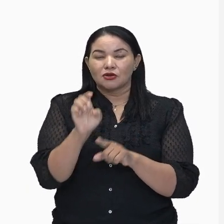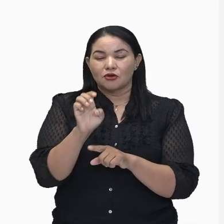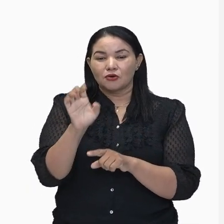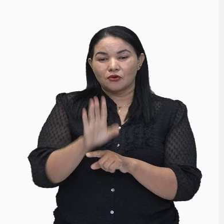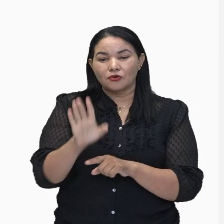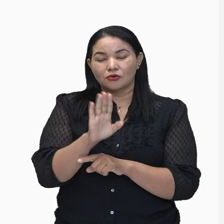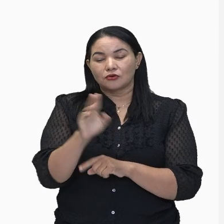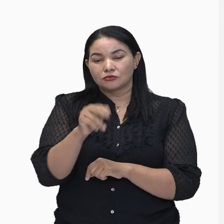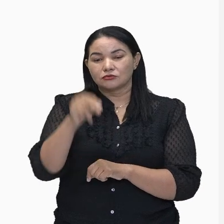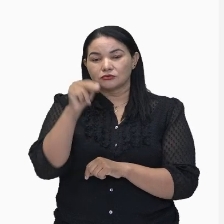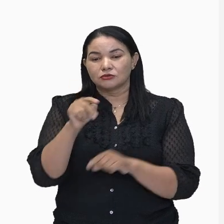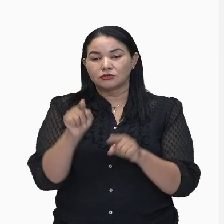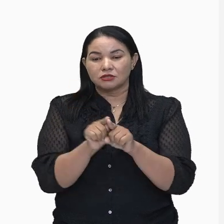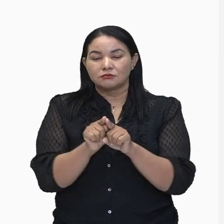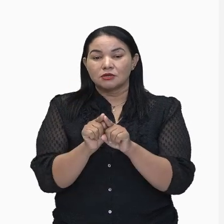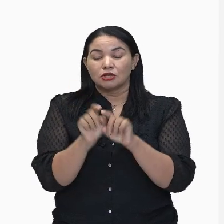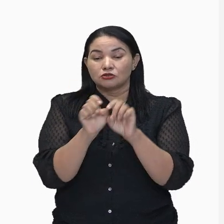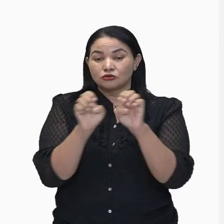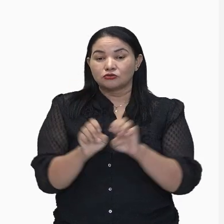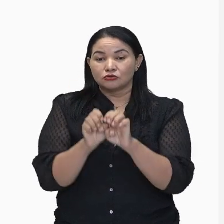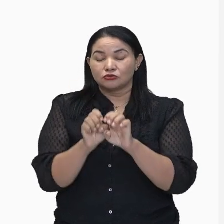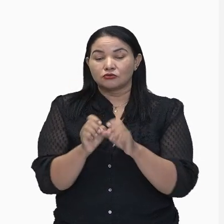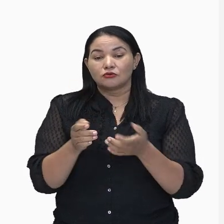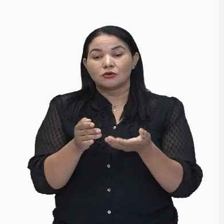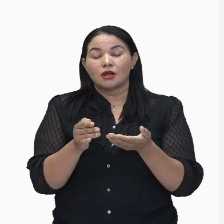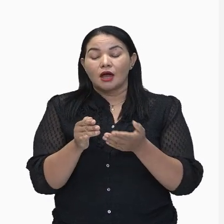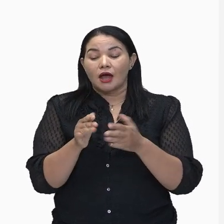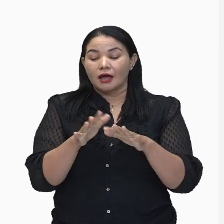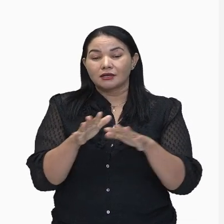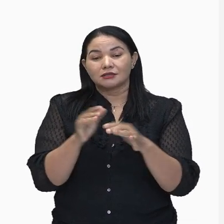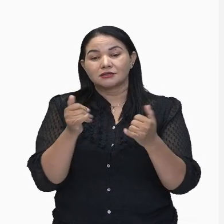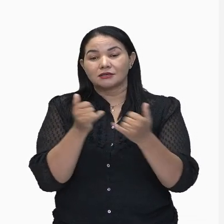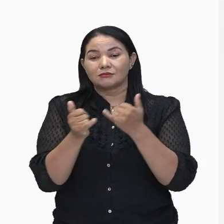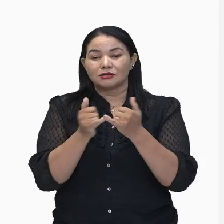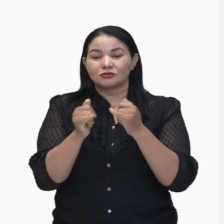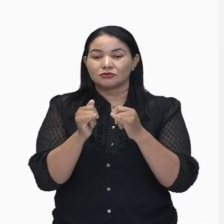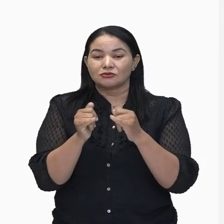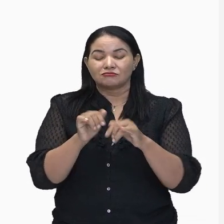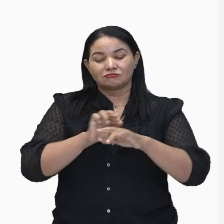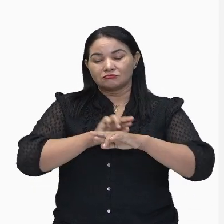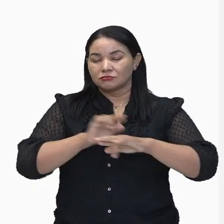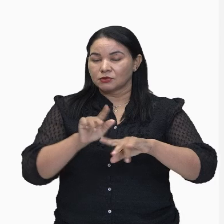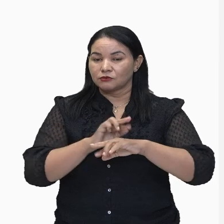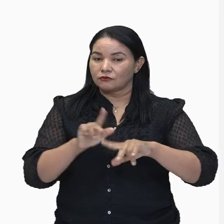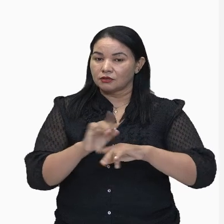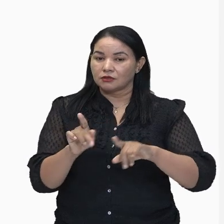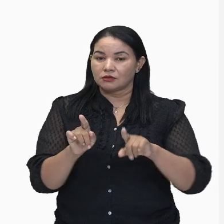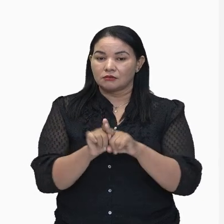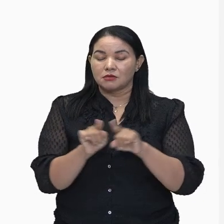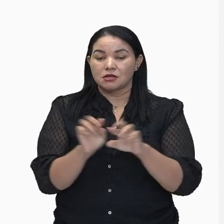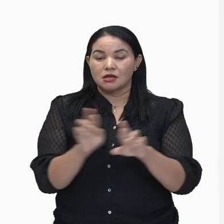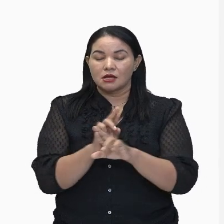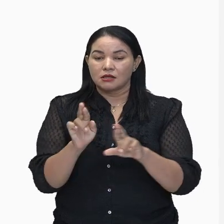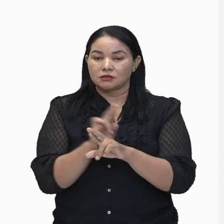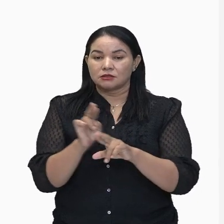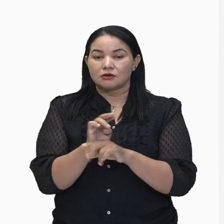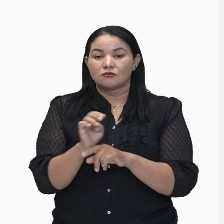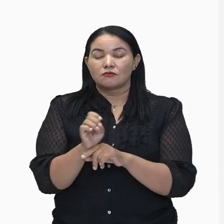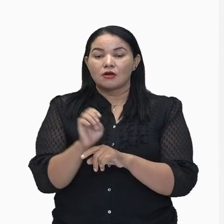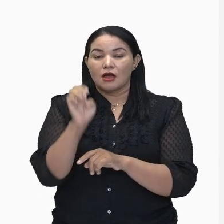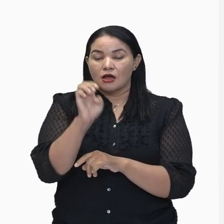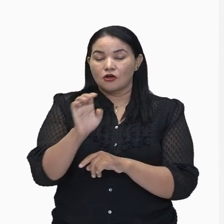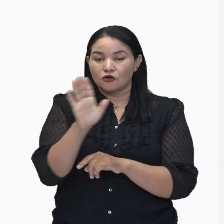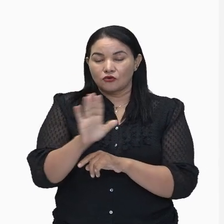a estrutura etária não vai ser ali semelhante, né, em relação à Europa Central, tá?